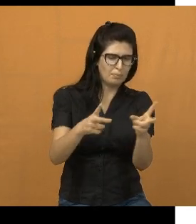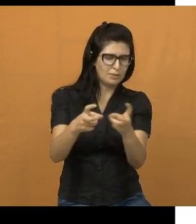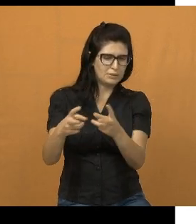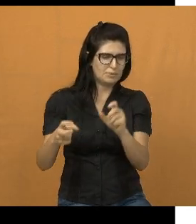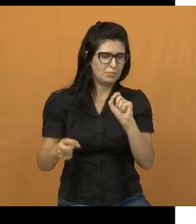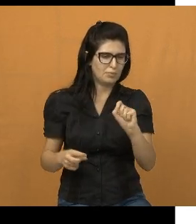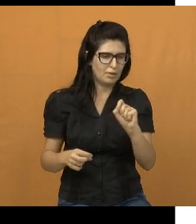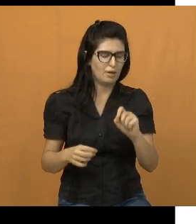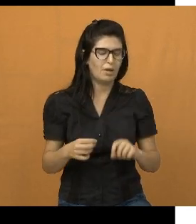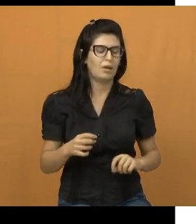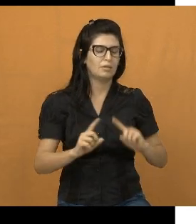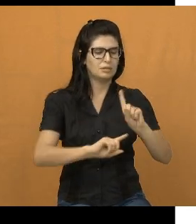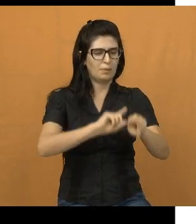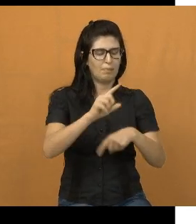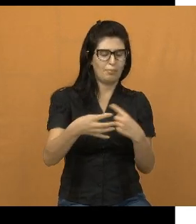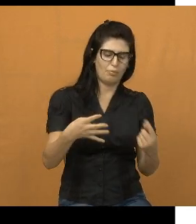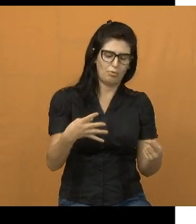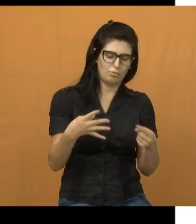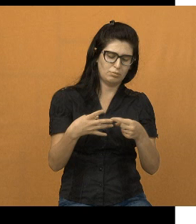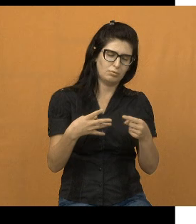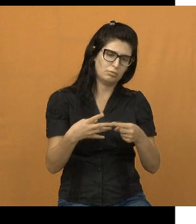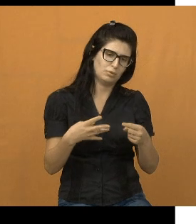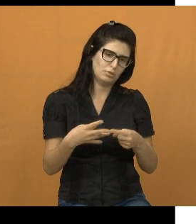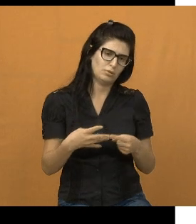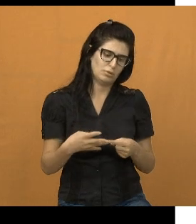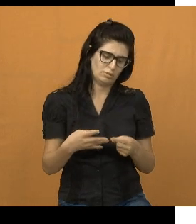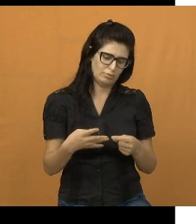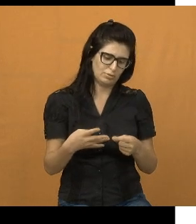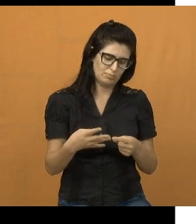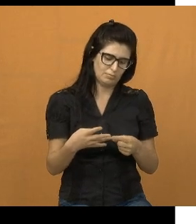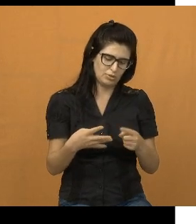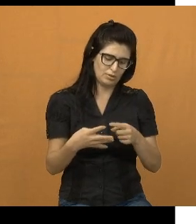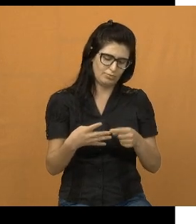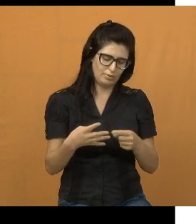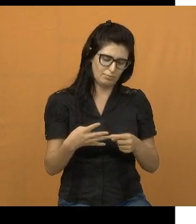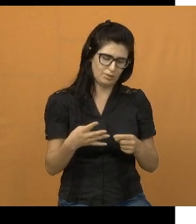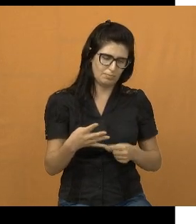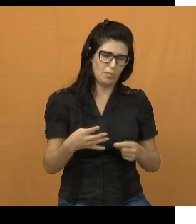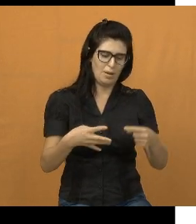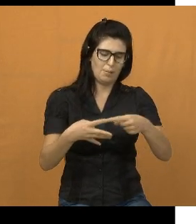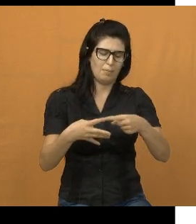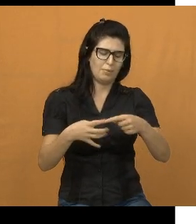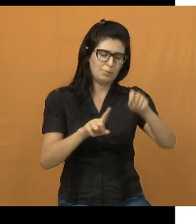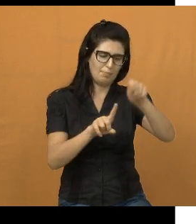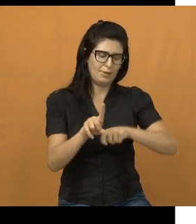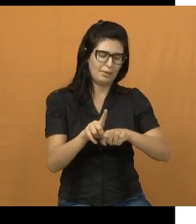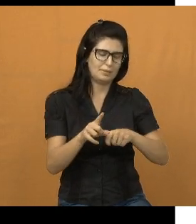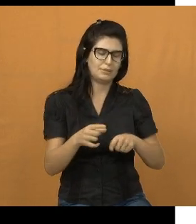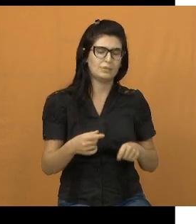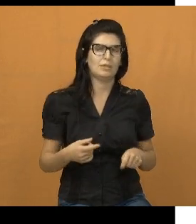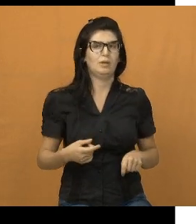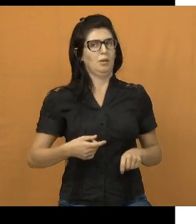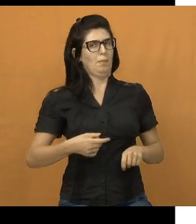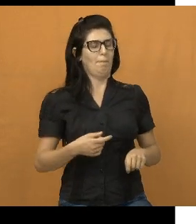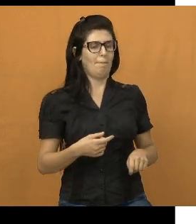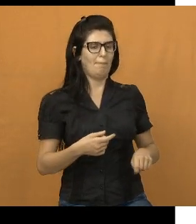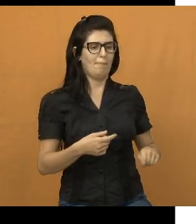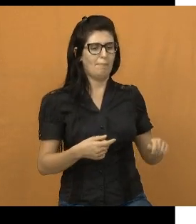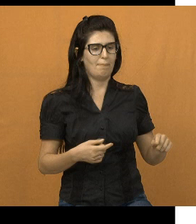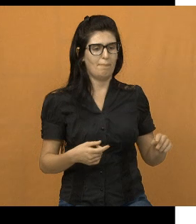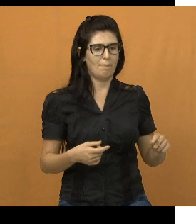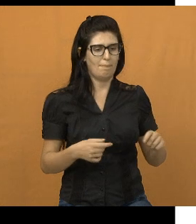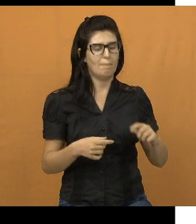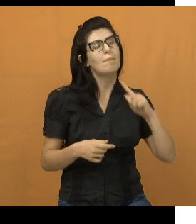No segundo quadrimestre tivemos um salto bastante grande, porque tinha uma demanda que estava reprimida